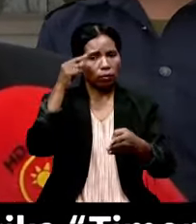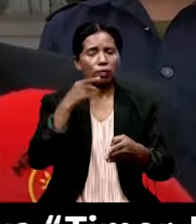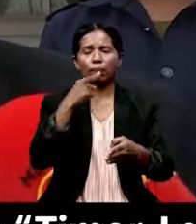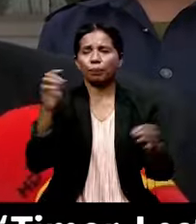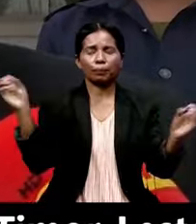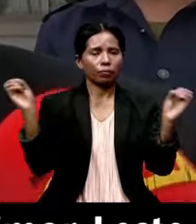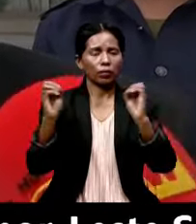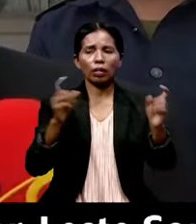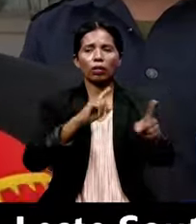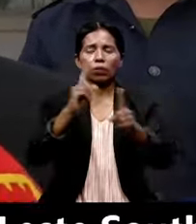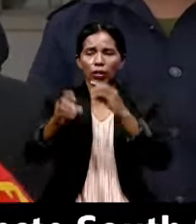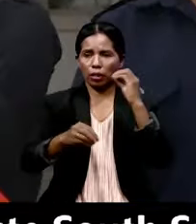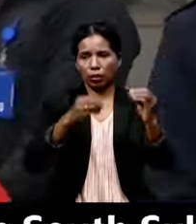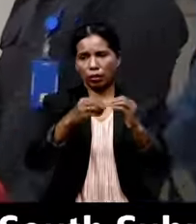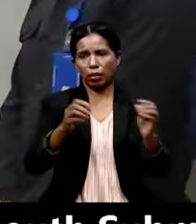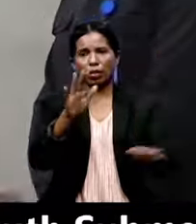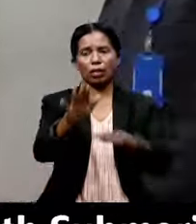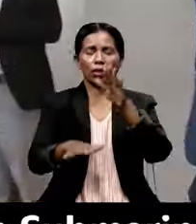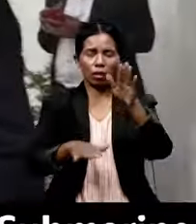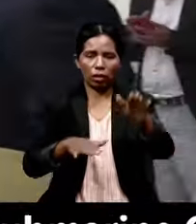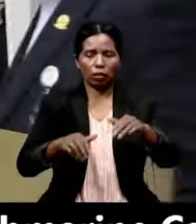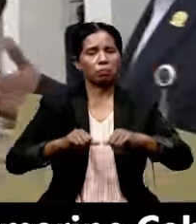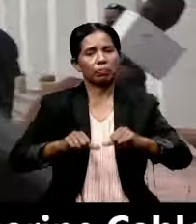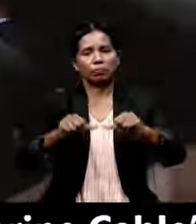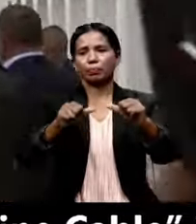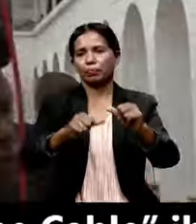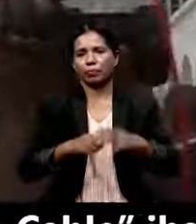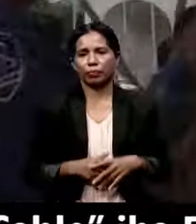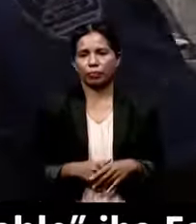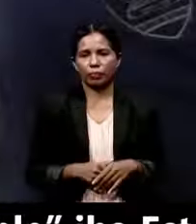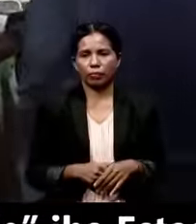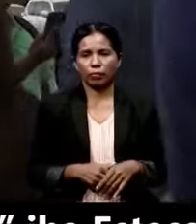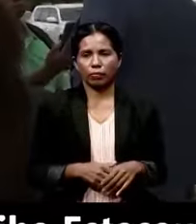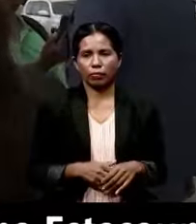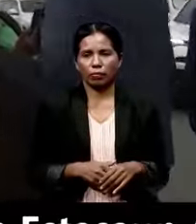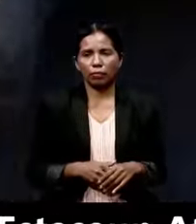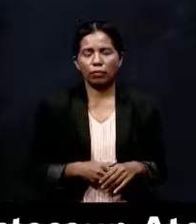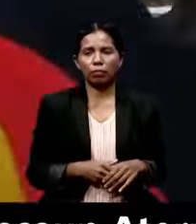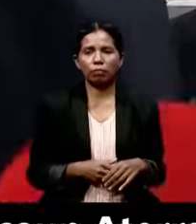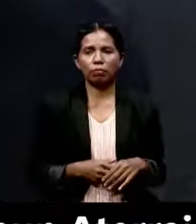lacorre foi comentário no lau ba de down. Equipa cobertura, GMN.